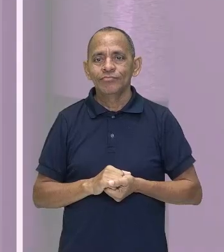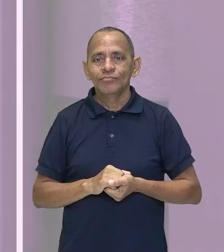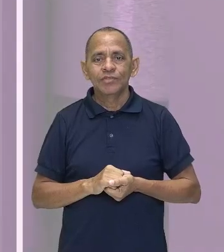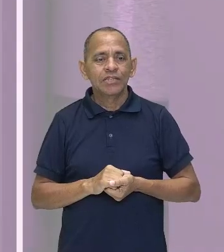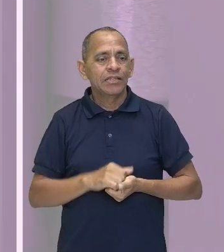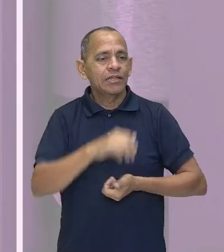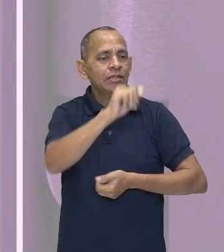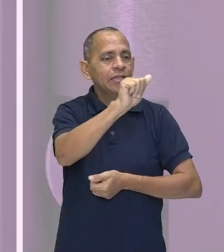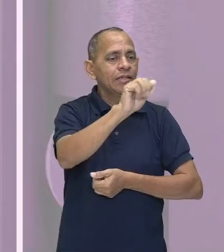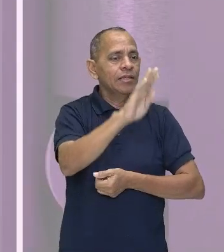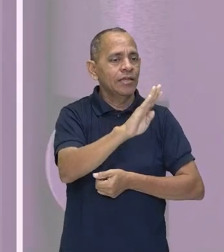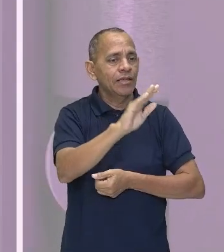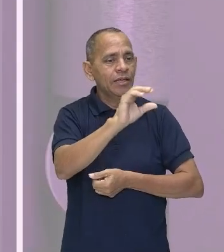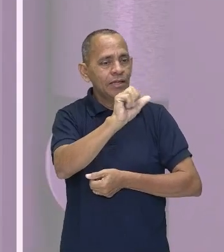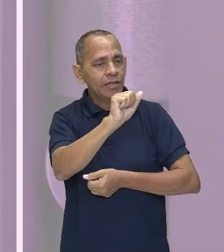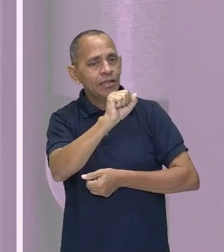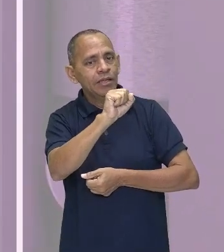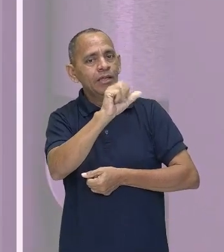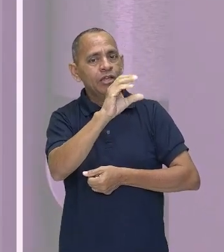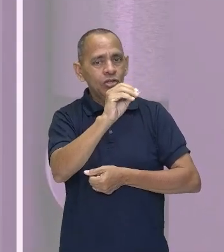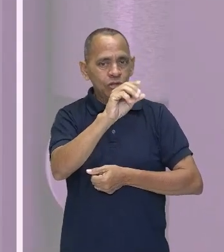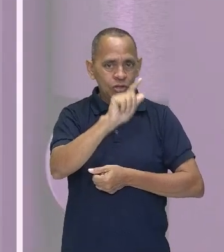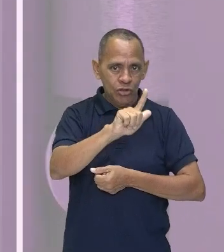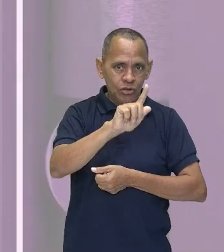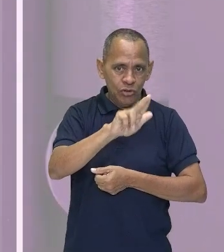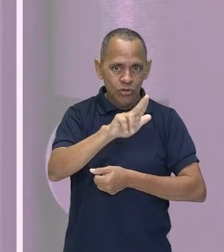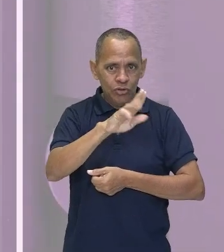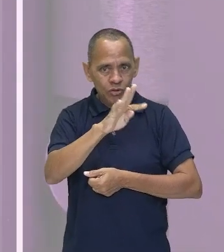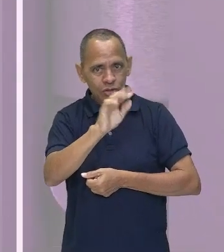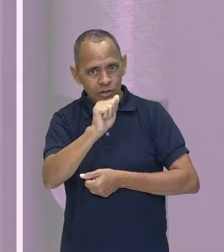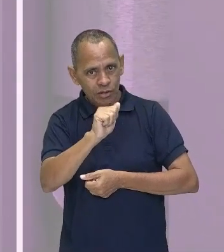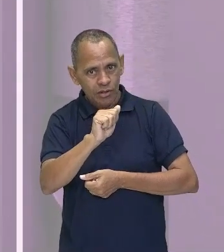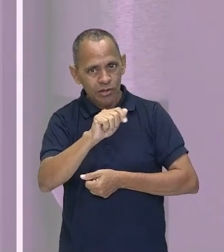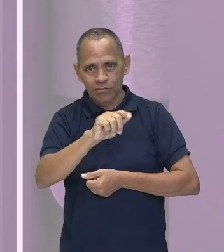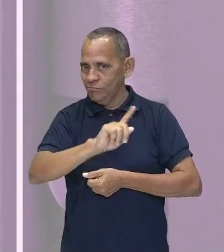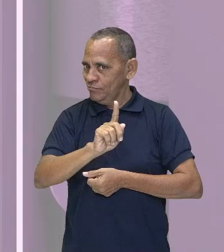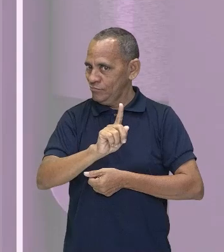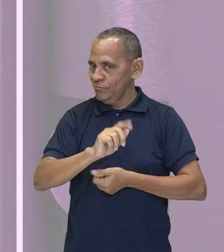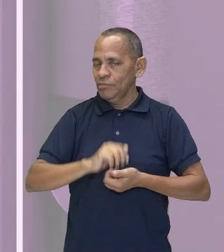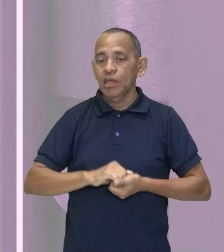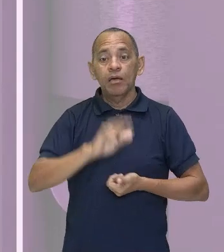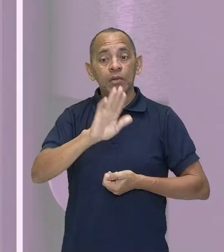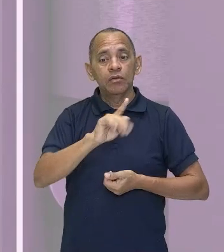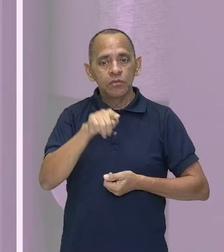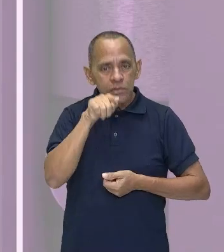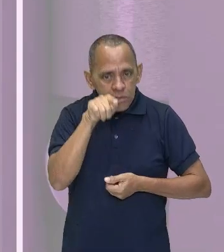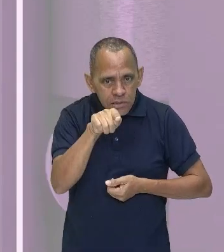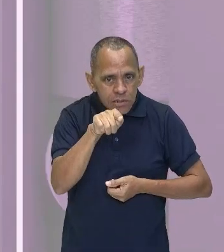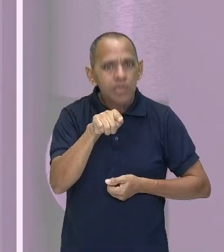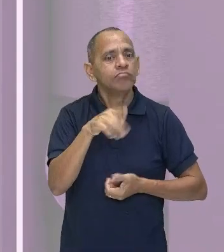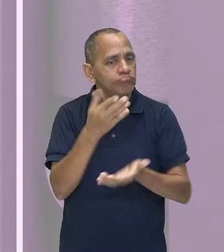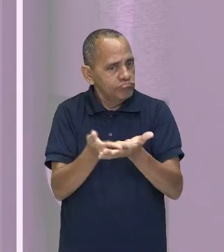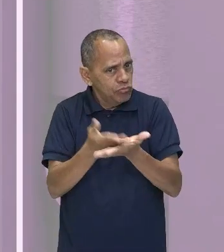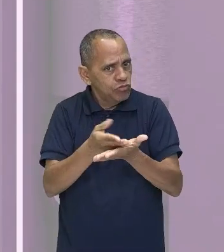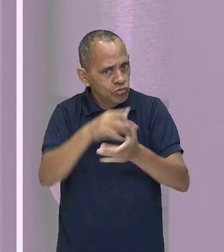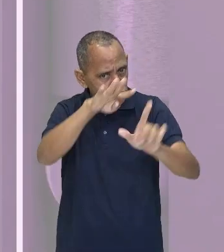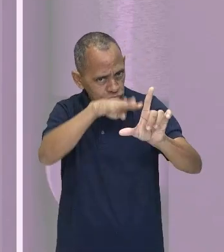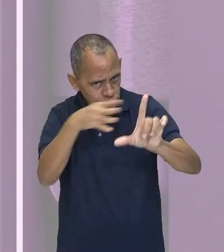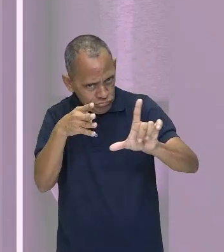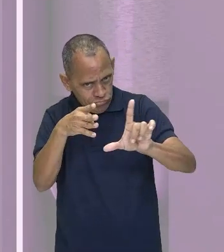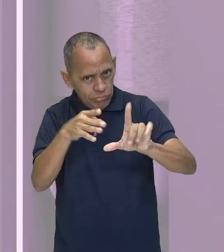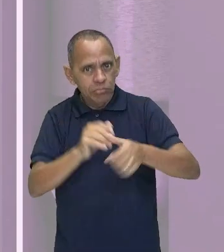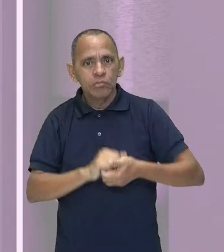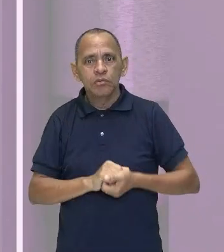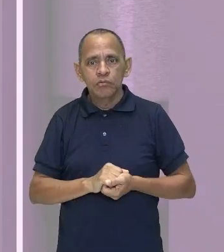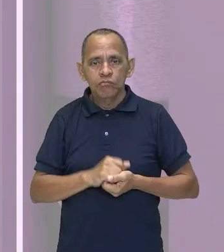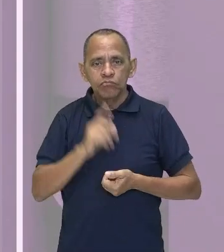dados. Não vai estar escrito isso, tá? Quase nunca vai estar escrito. Mas você, que está estudando sobre tabelas,